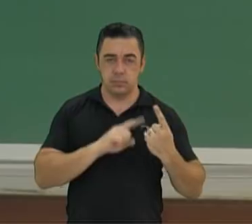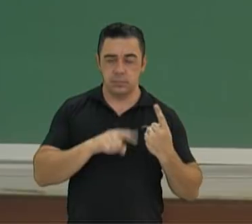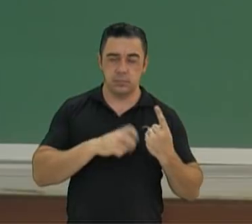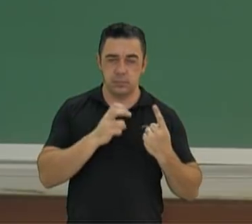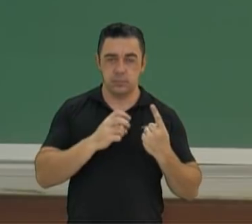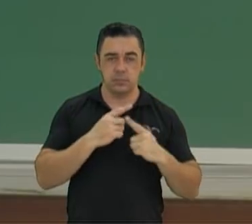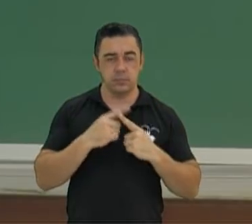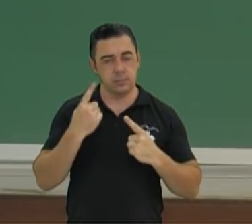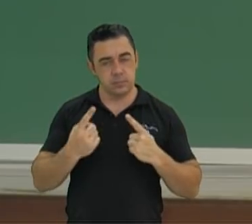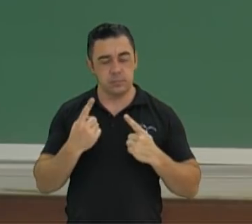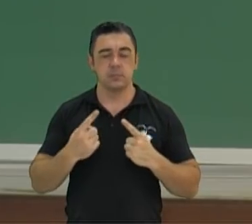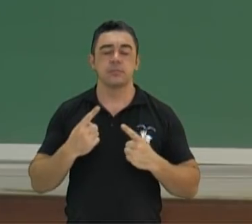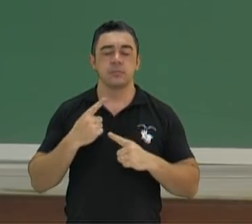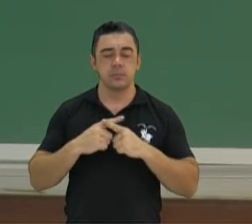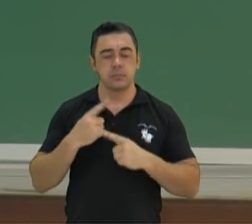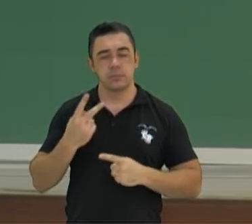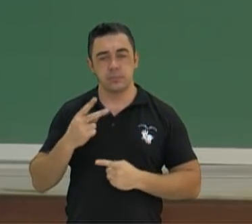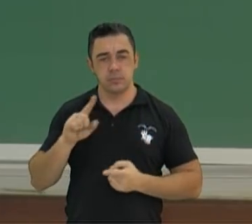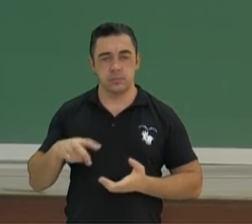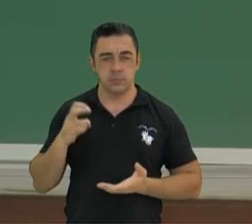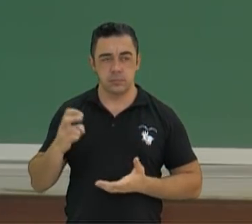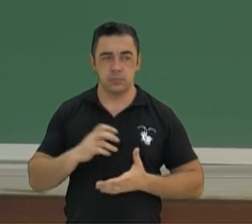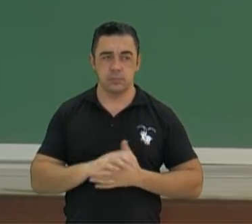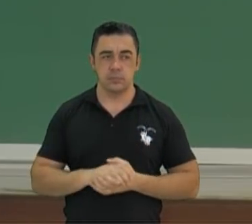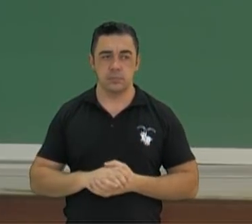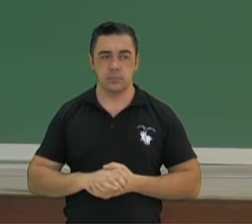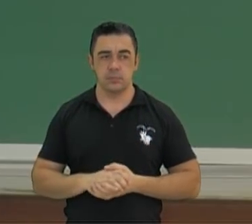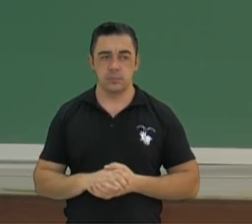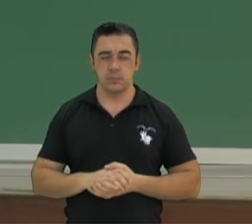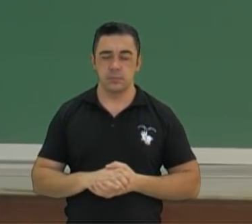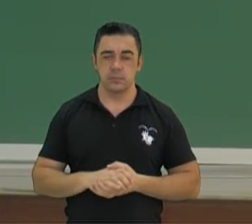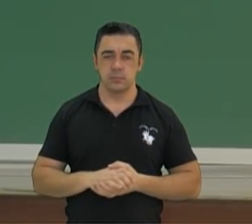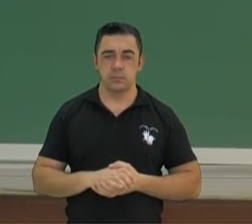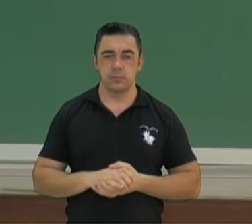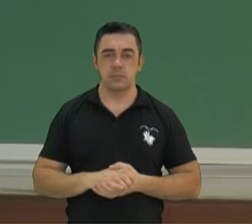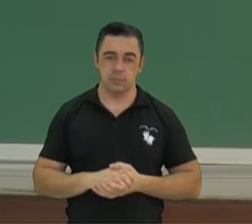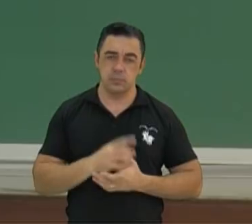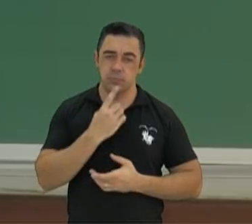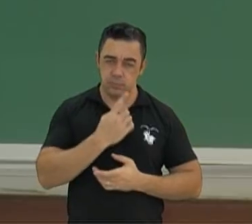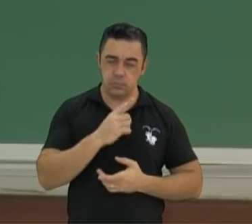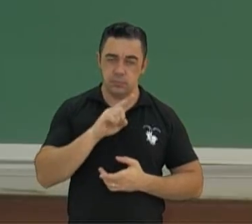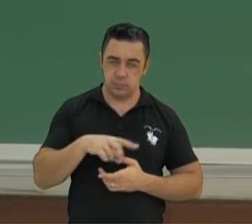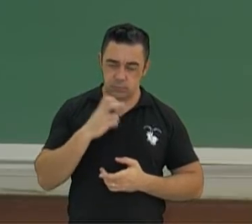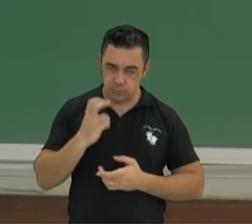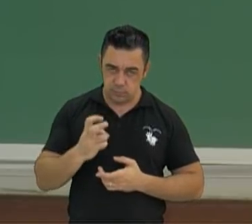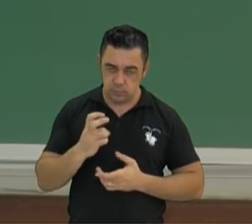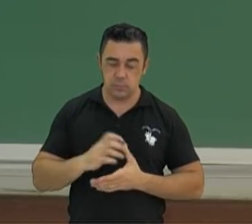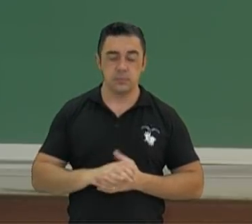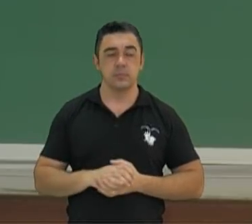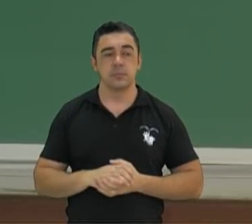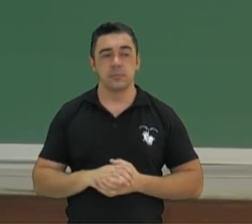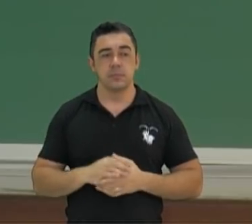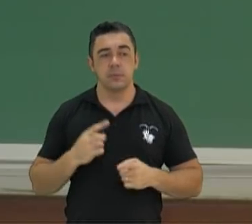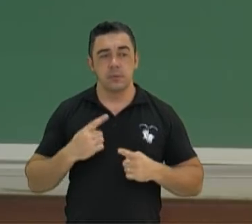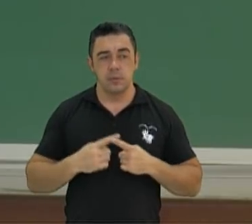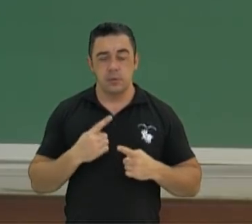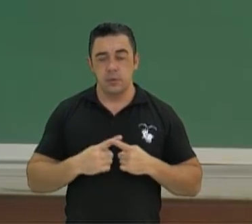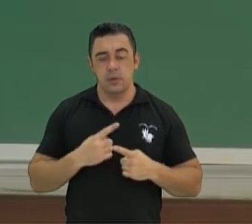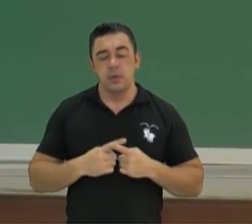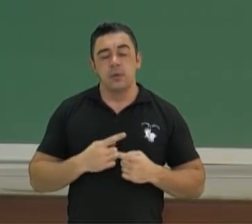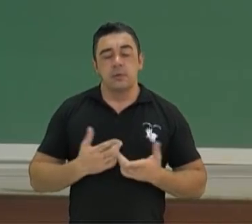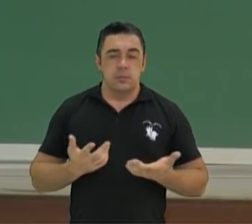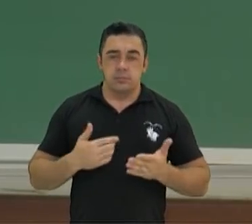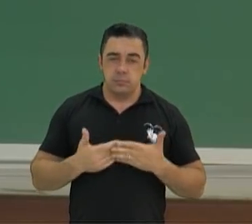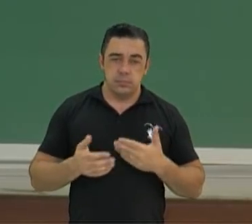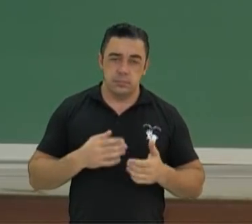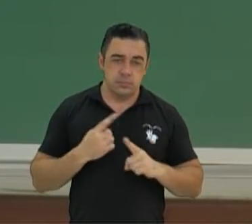1,5 vezes 1 vezes 2,5. 1,5 vezes 1 é 1,5. Qualquer coisa